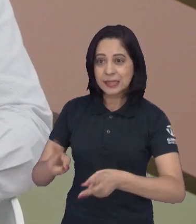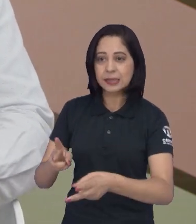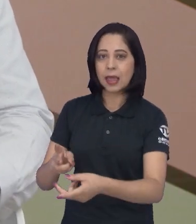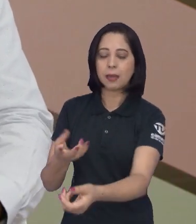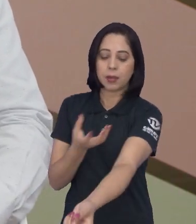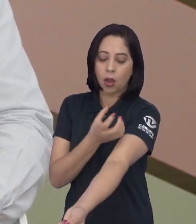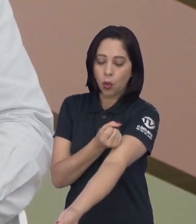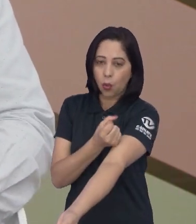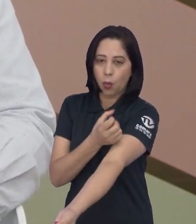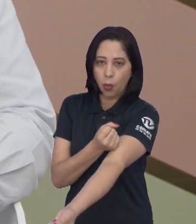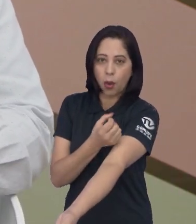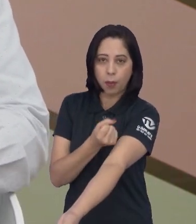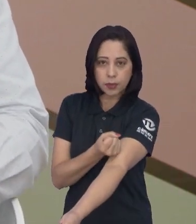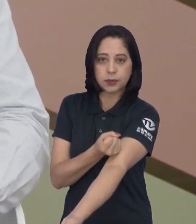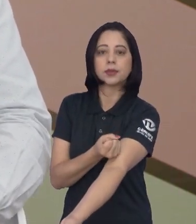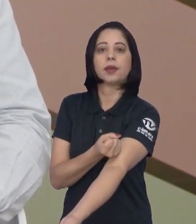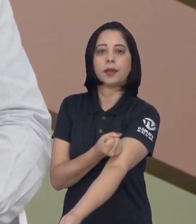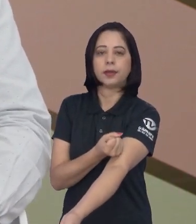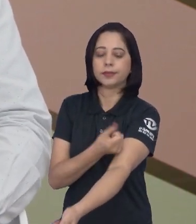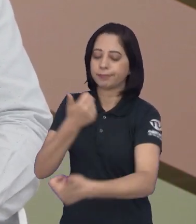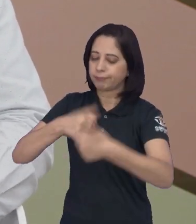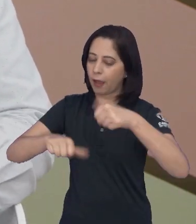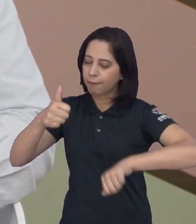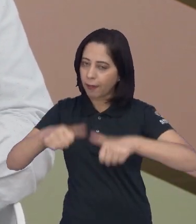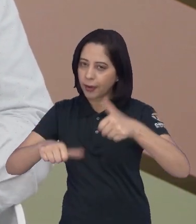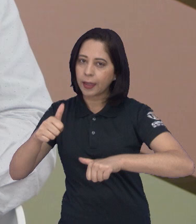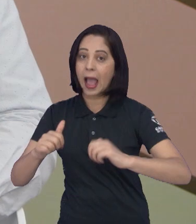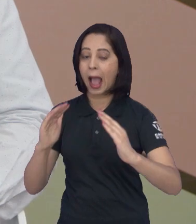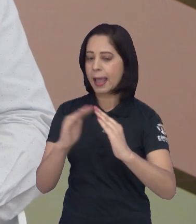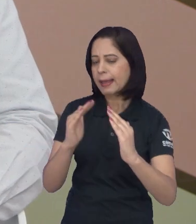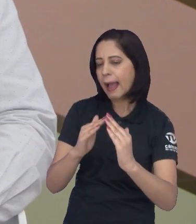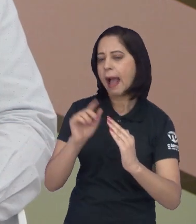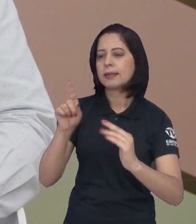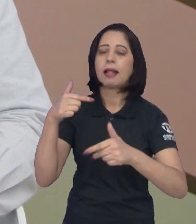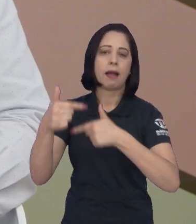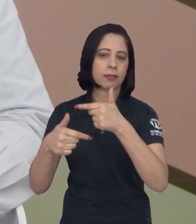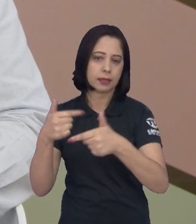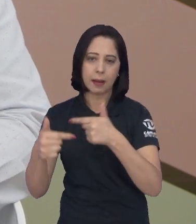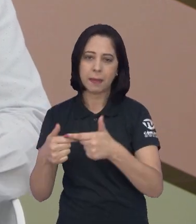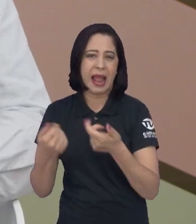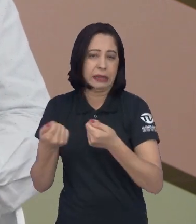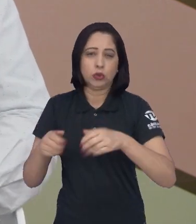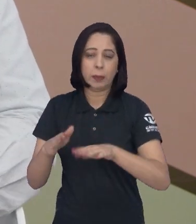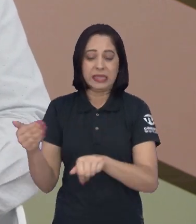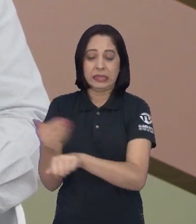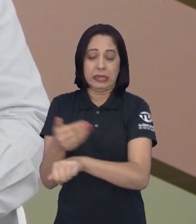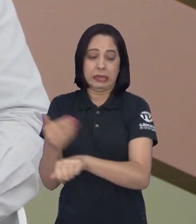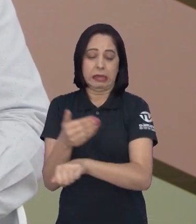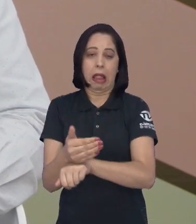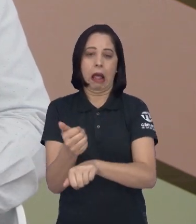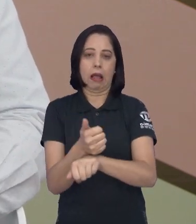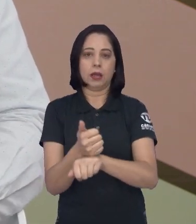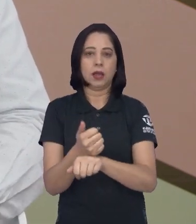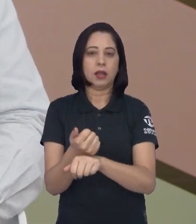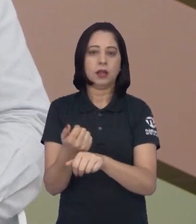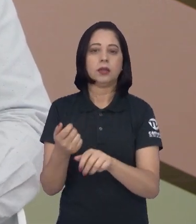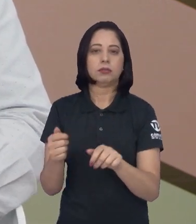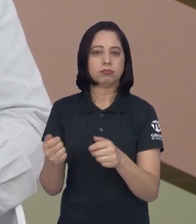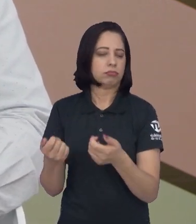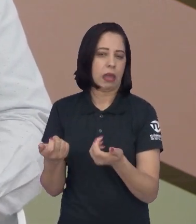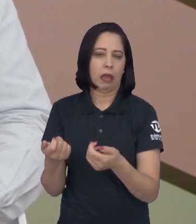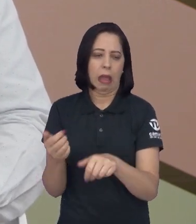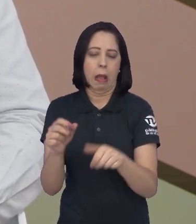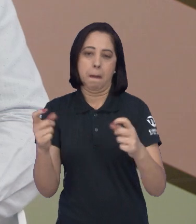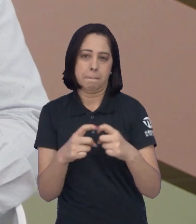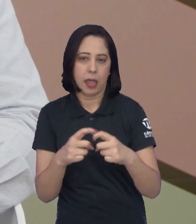mas às vezes no serviço às vezes tem um aparelho em casa não não precisa ser um mega aparelho mas pelo menos aquele aparelho